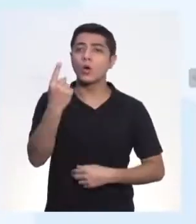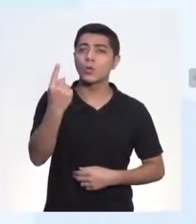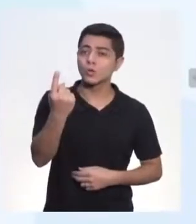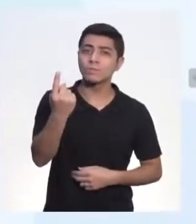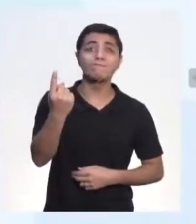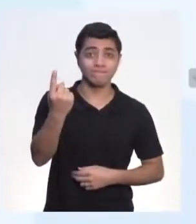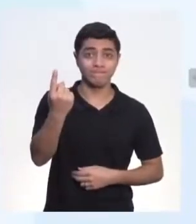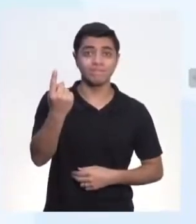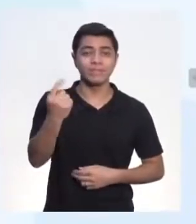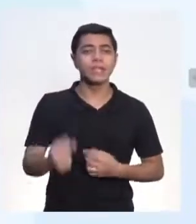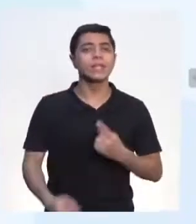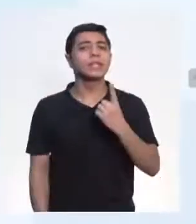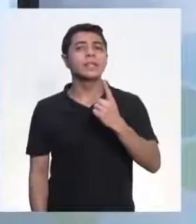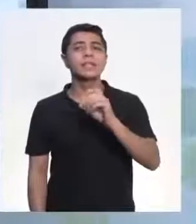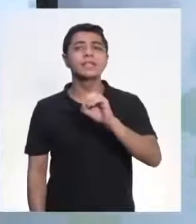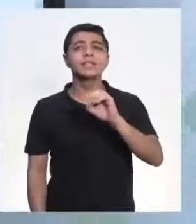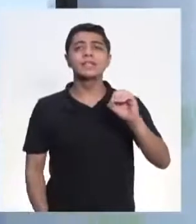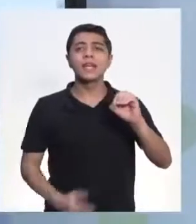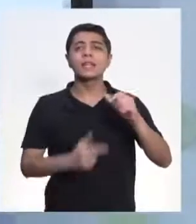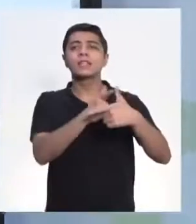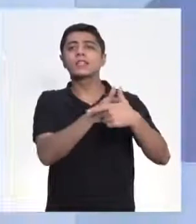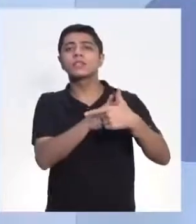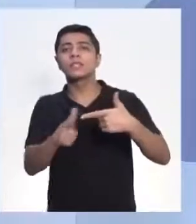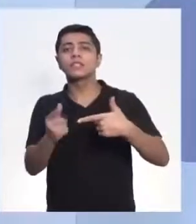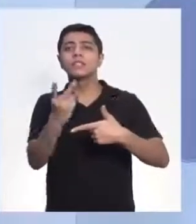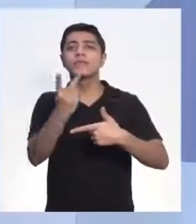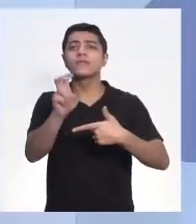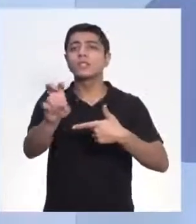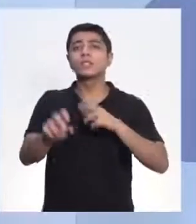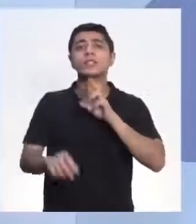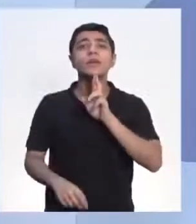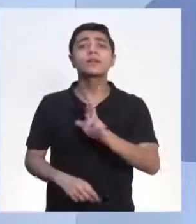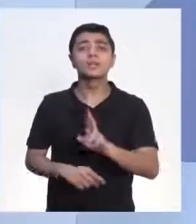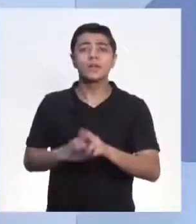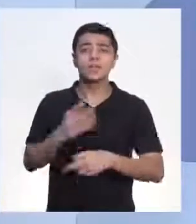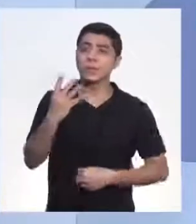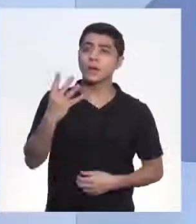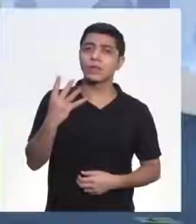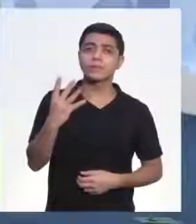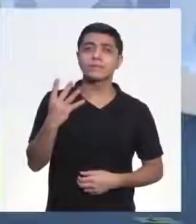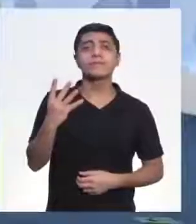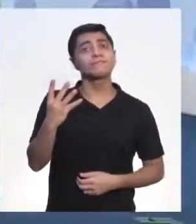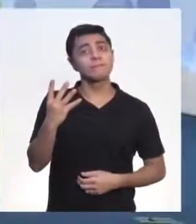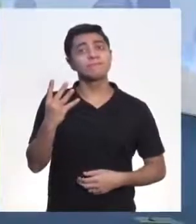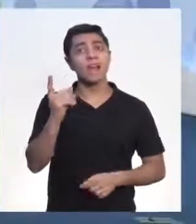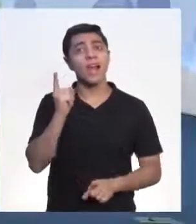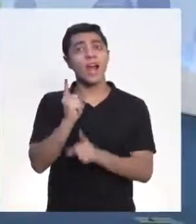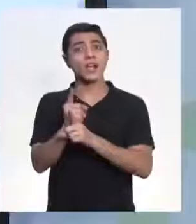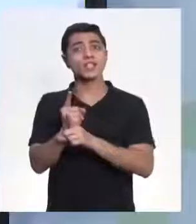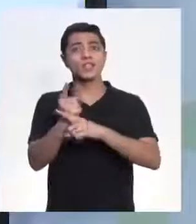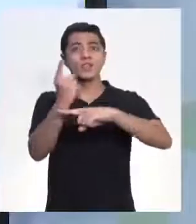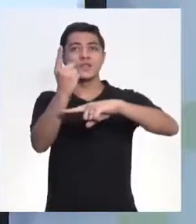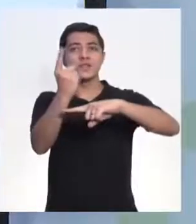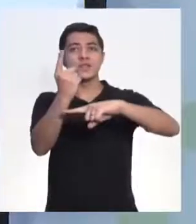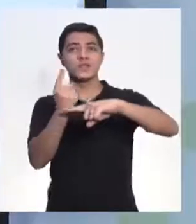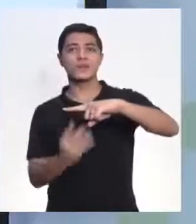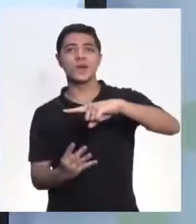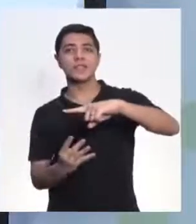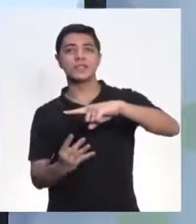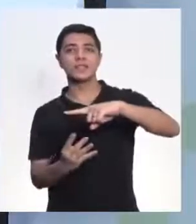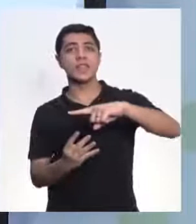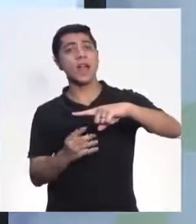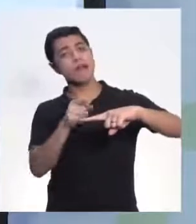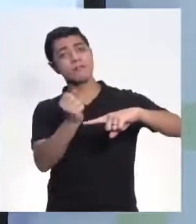25, 4. Certo? Que também é outra forma de representar a fração, né? Exatamente. É uma outra forma, só que daí